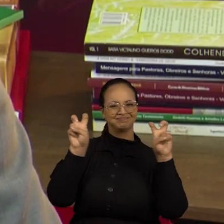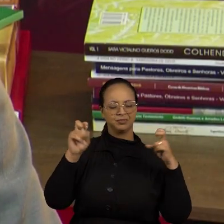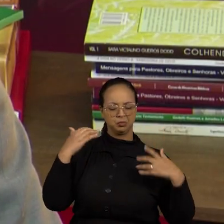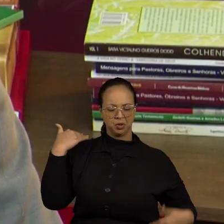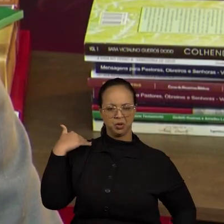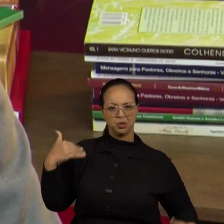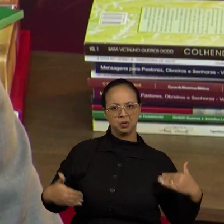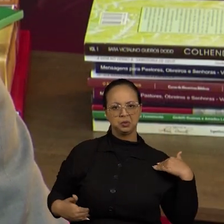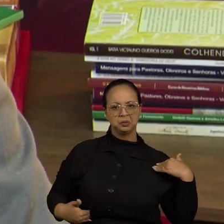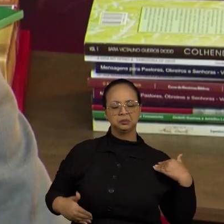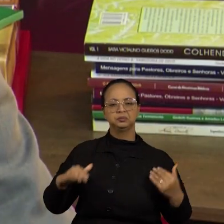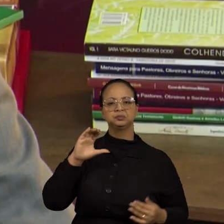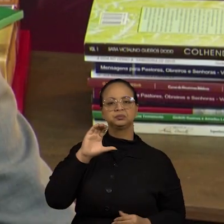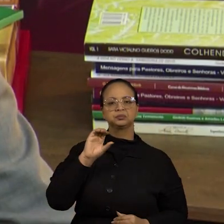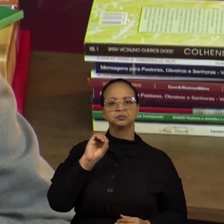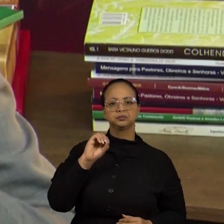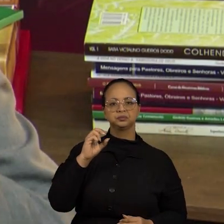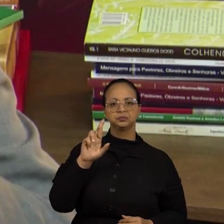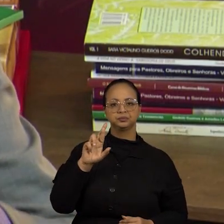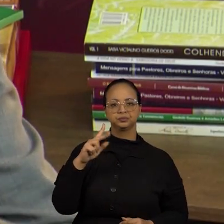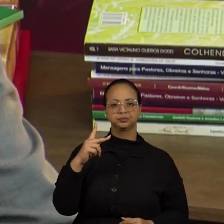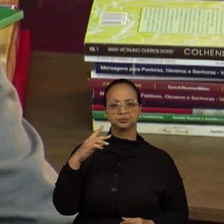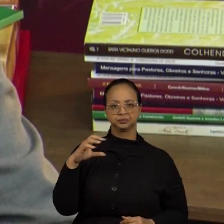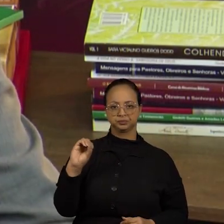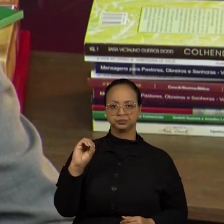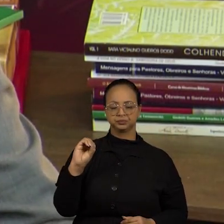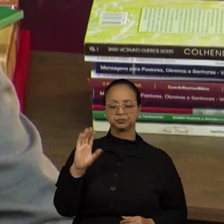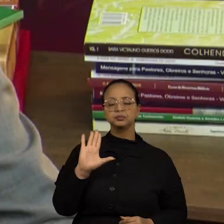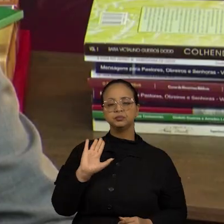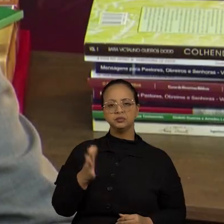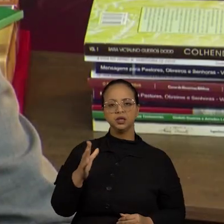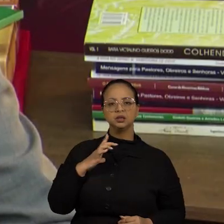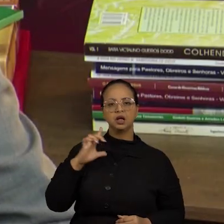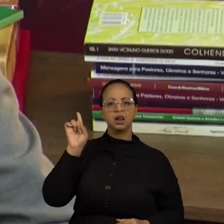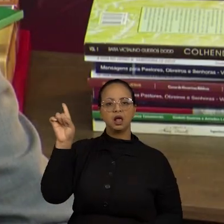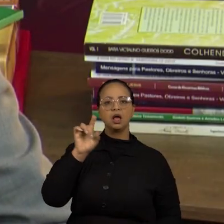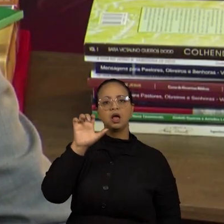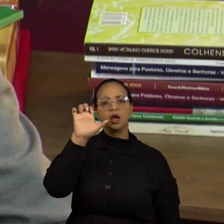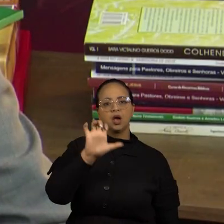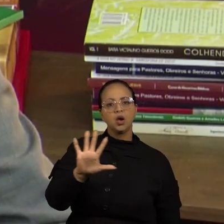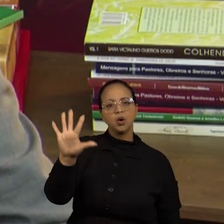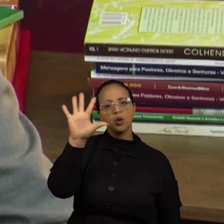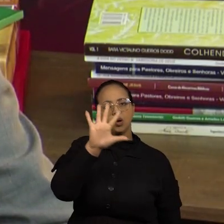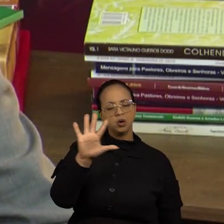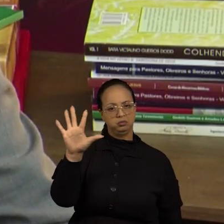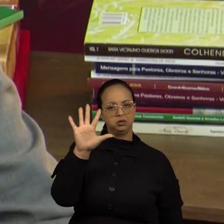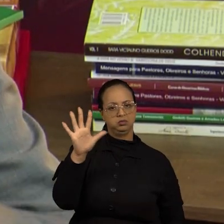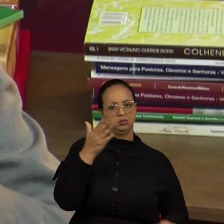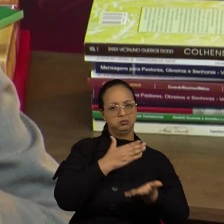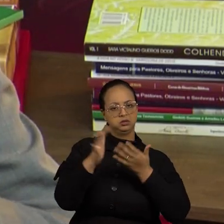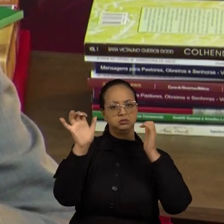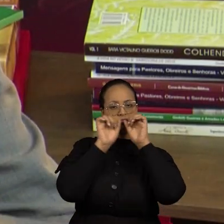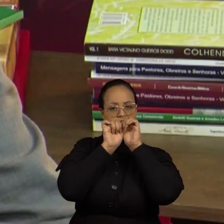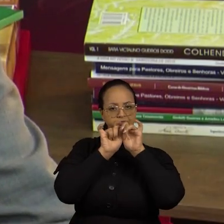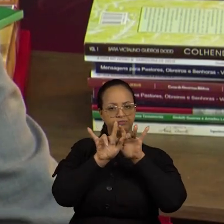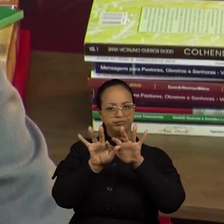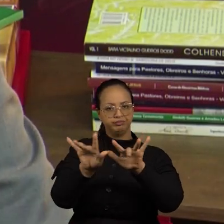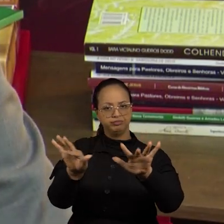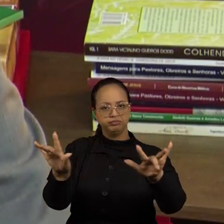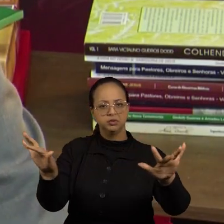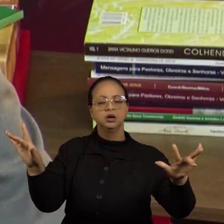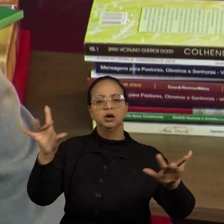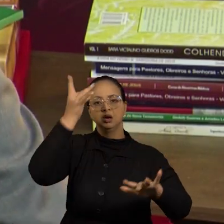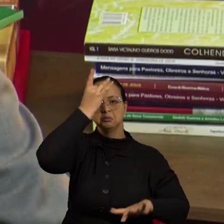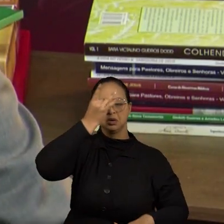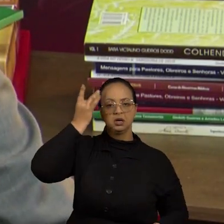mundo atual, tanto na Europa, que foi o berço ali do Evangelho, dos